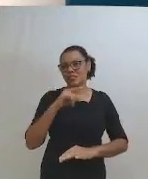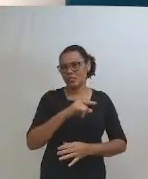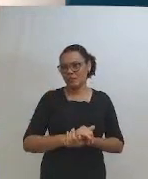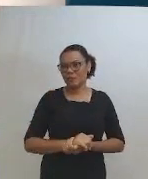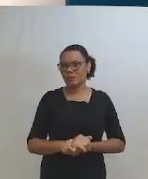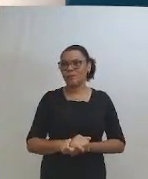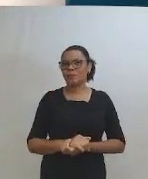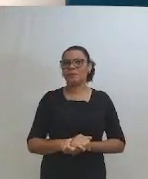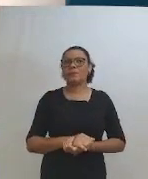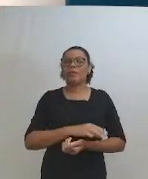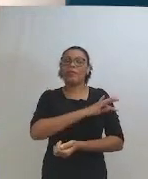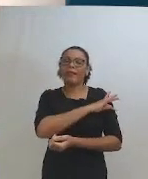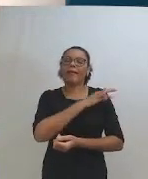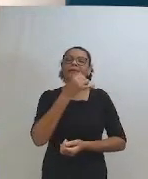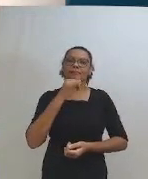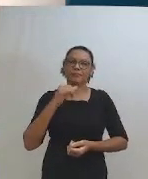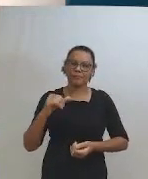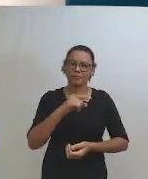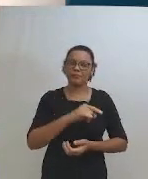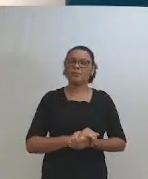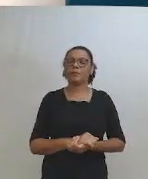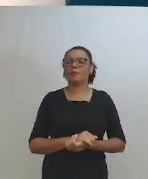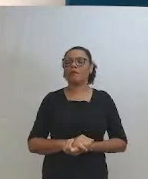Ademais, excelência,